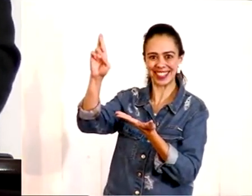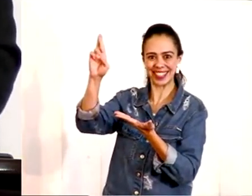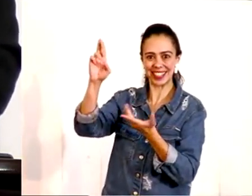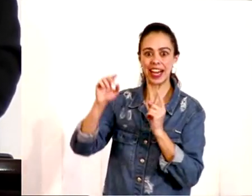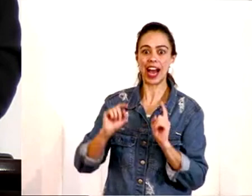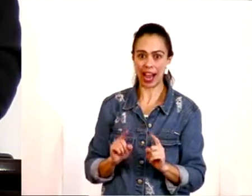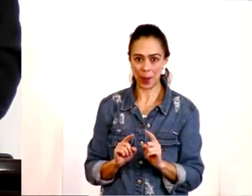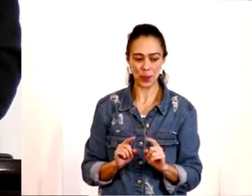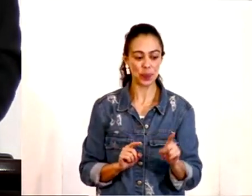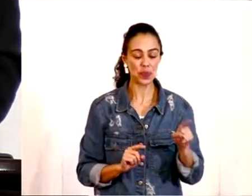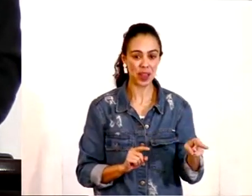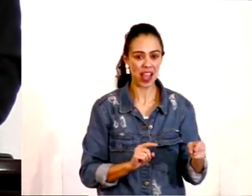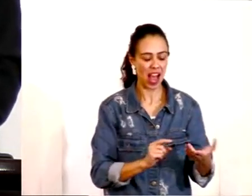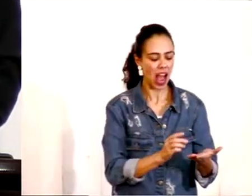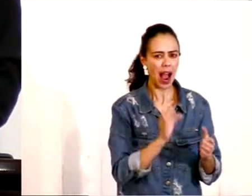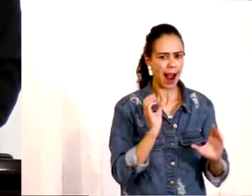das